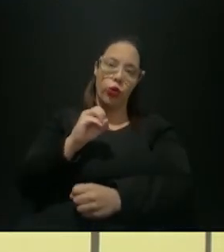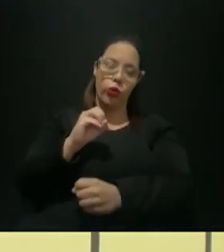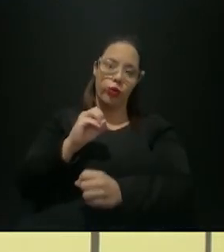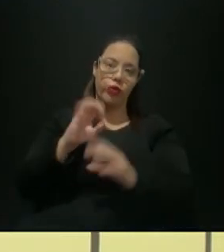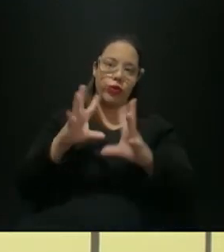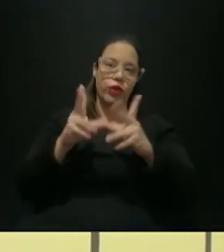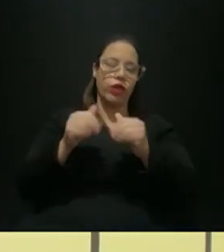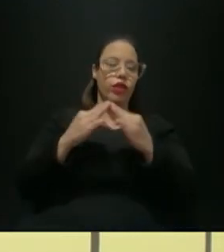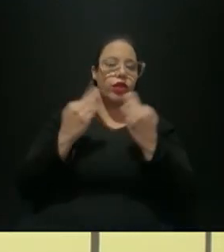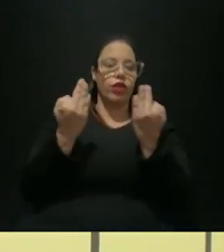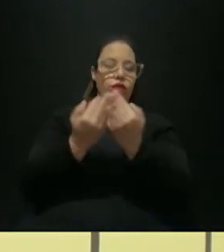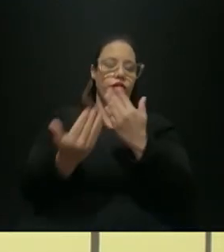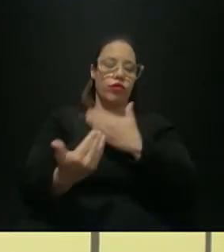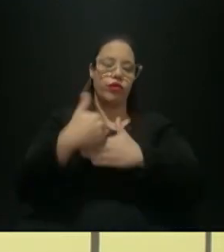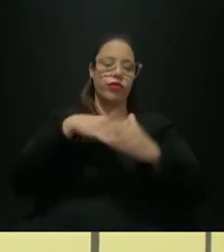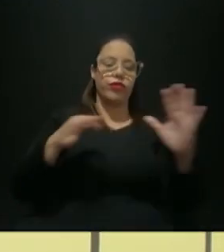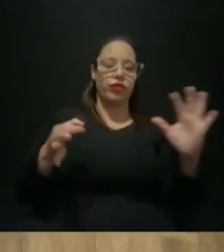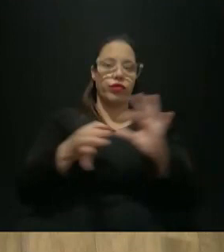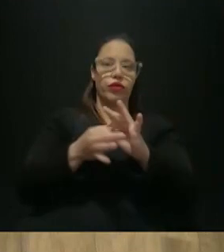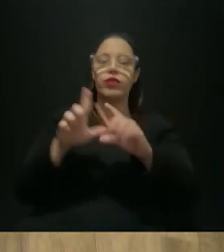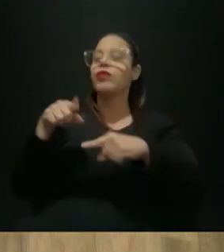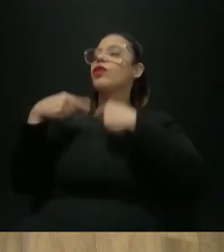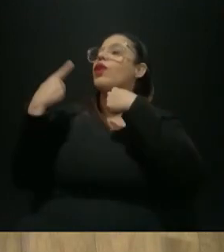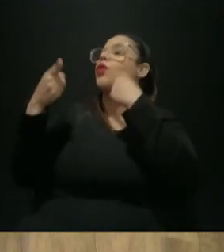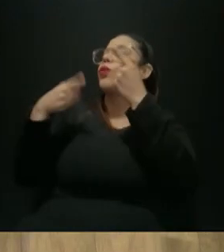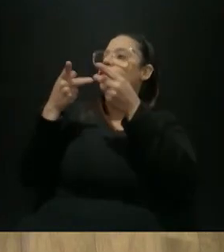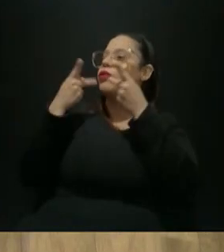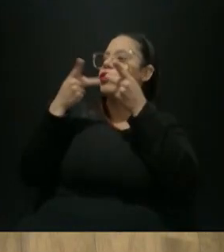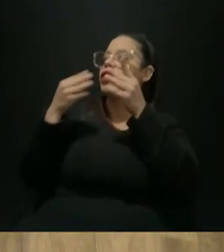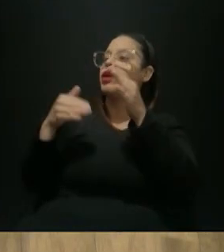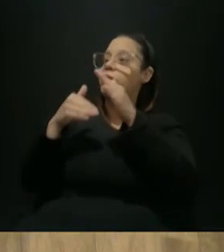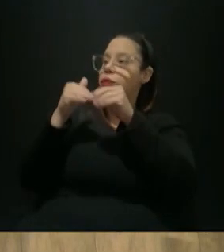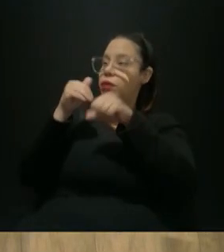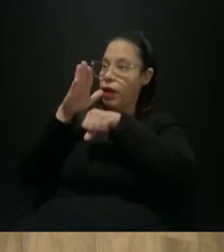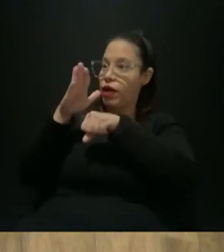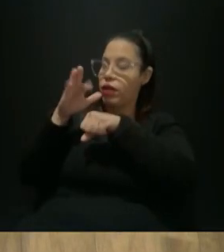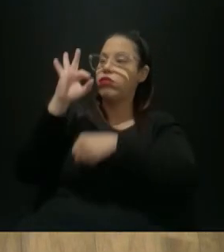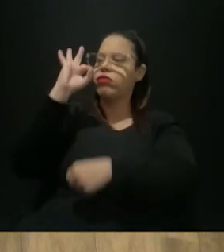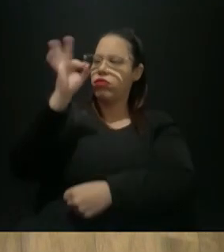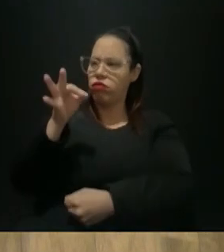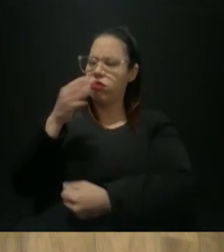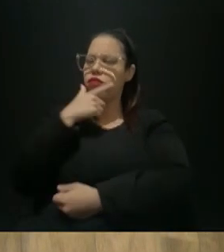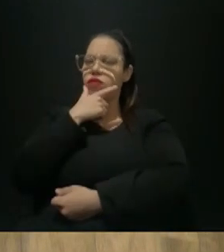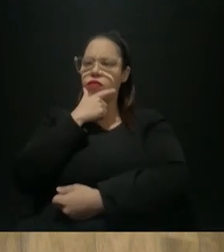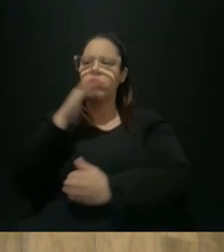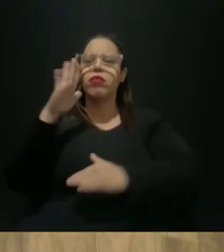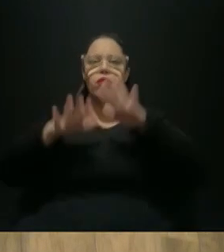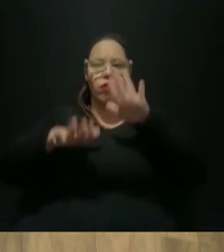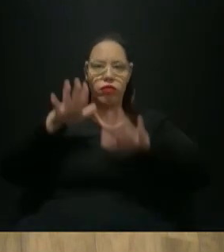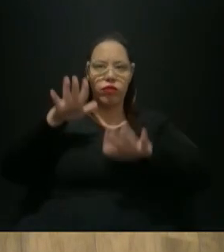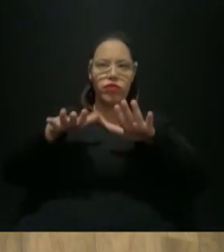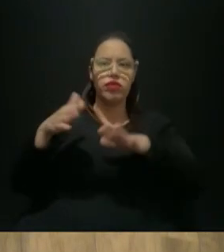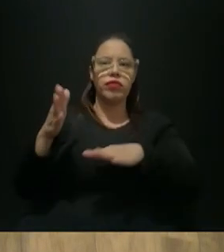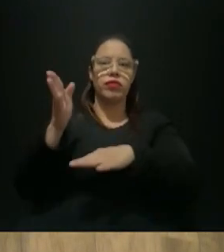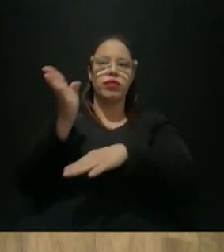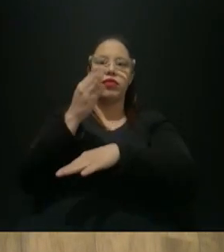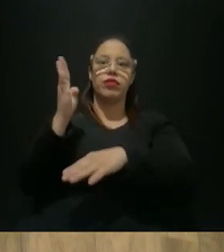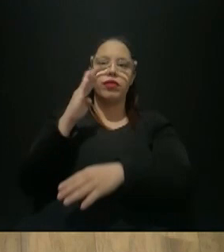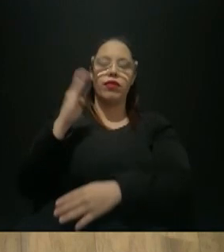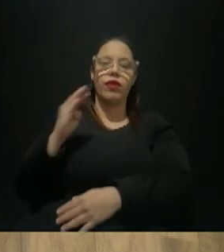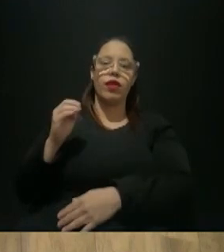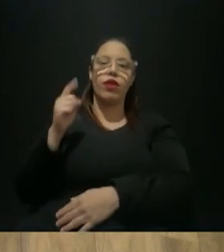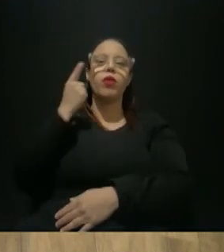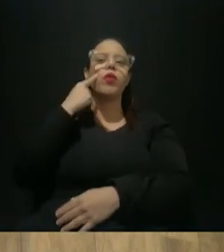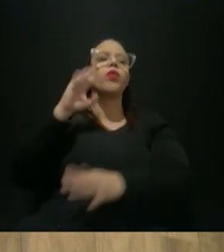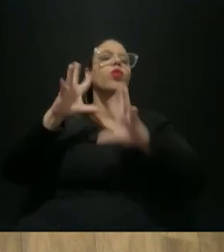acolhedora. Tá, daqui a pouquinho você vai falar um pouquinho mais sobre isso, inclusive sobre o movimento nacional, né, a coalizão e todo esse trabalho